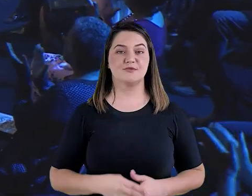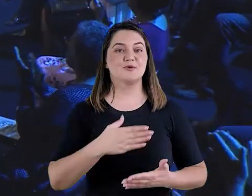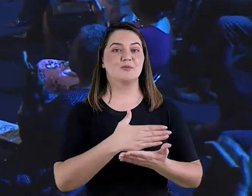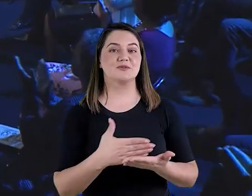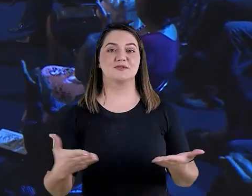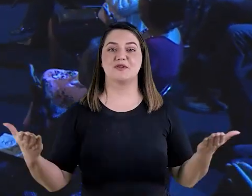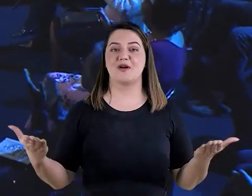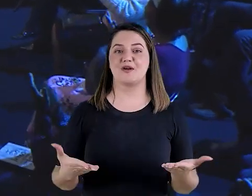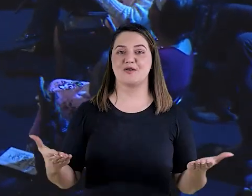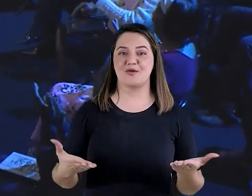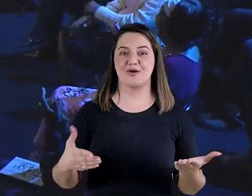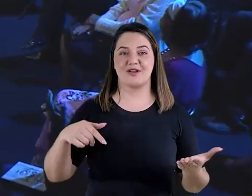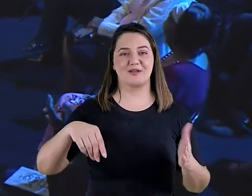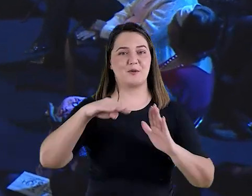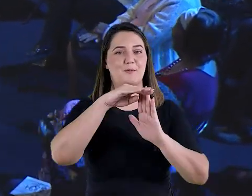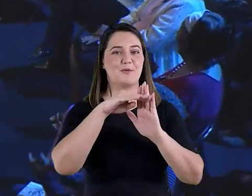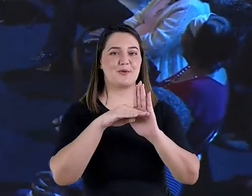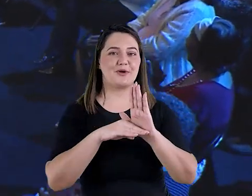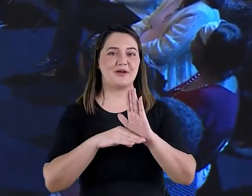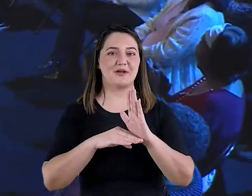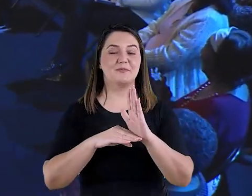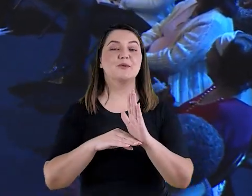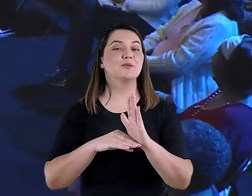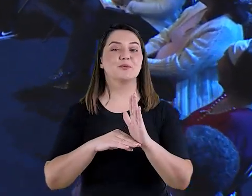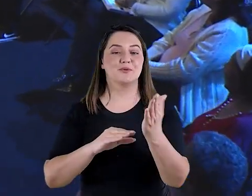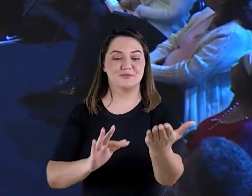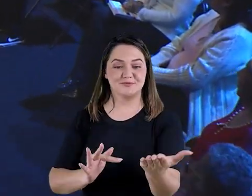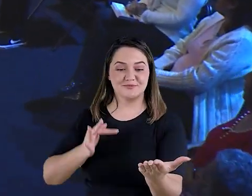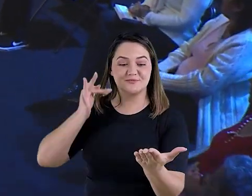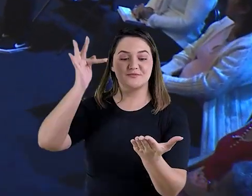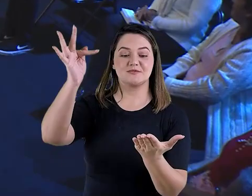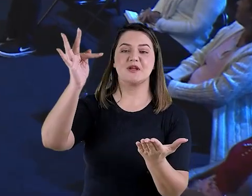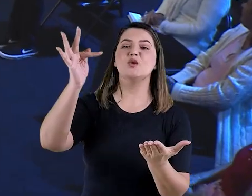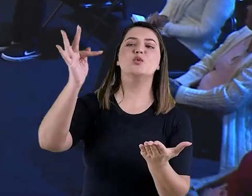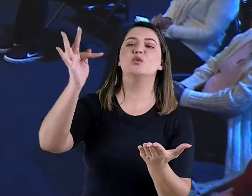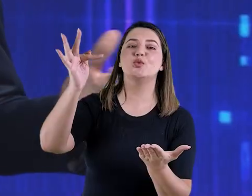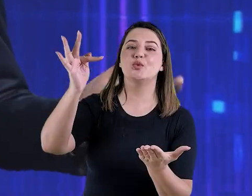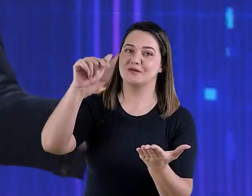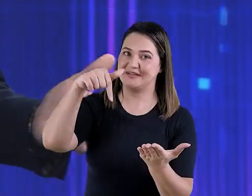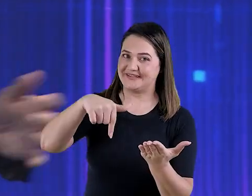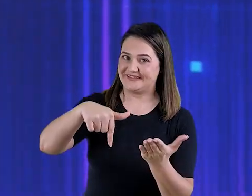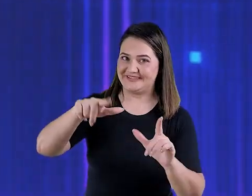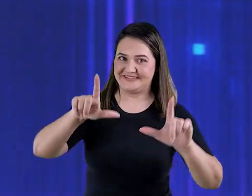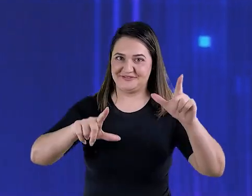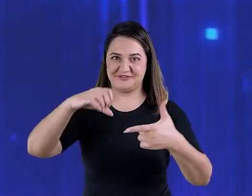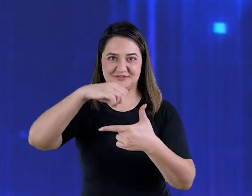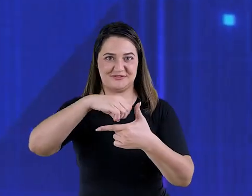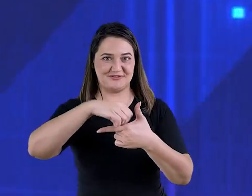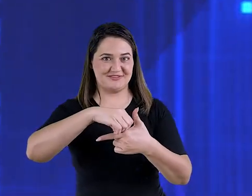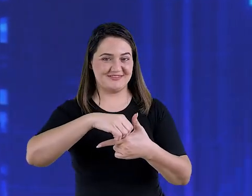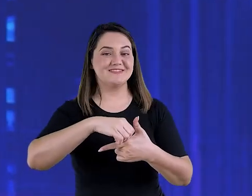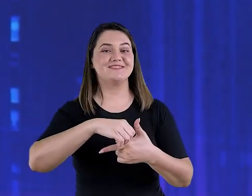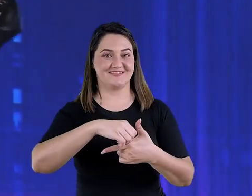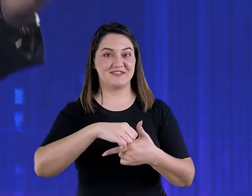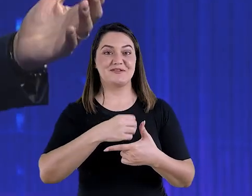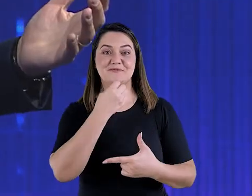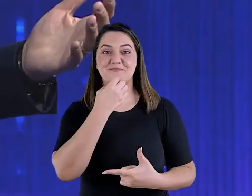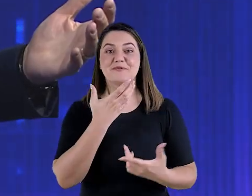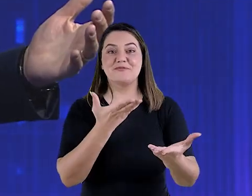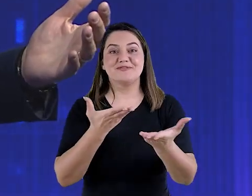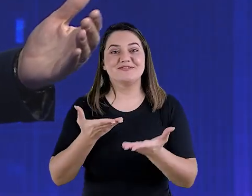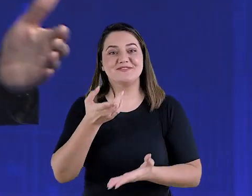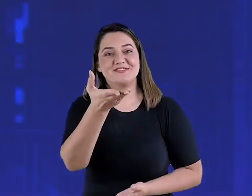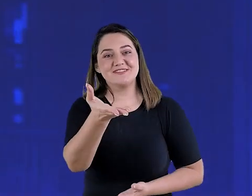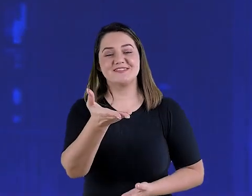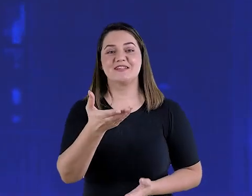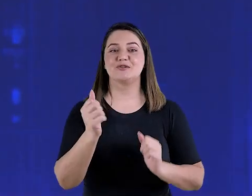Estamos começando agora o programa Arena do Futuro aqui na tela da TV Novo Tempo. Que bom poder receber você e fazer parte da